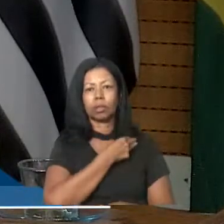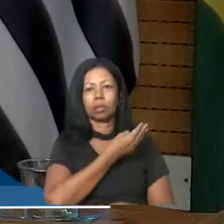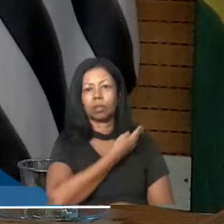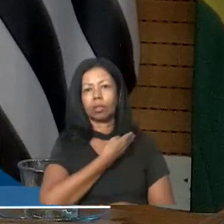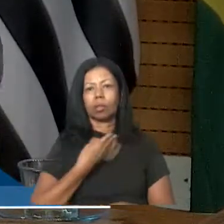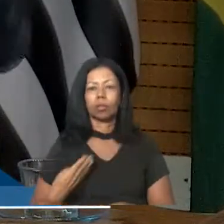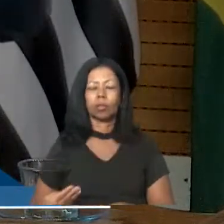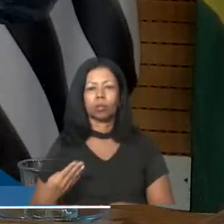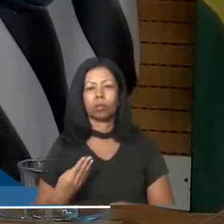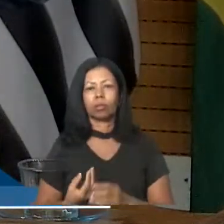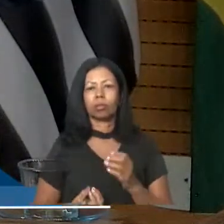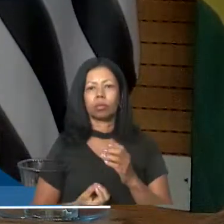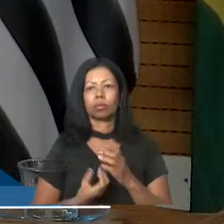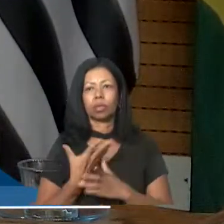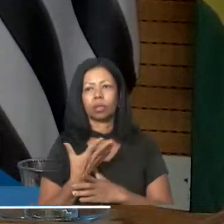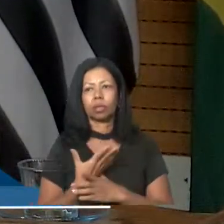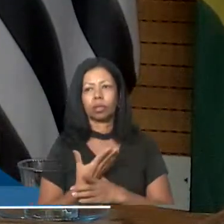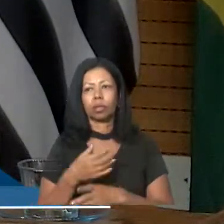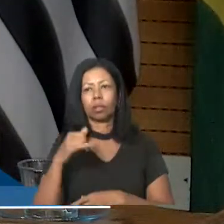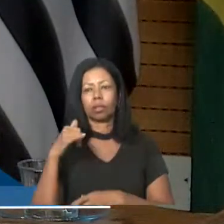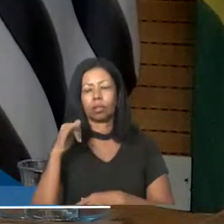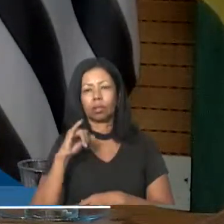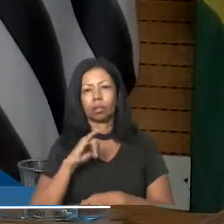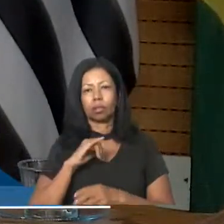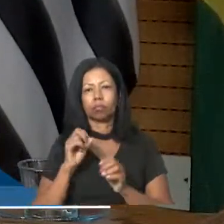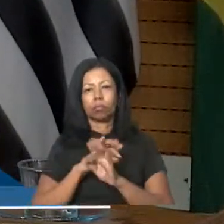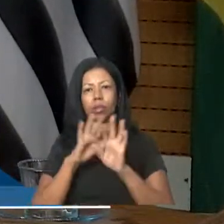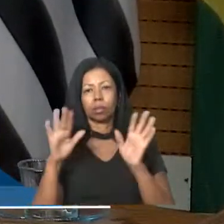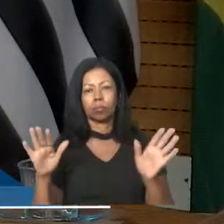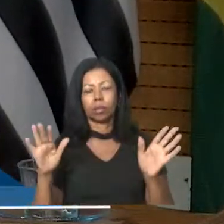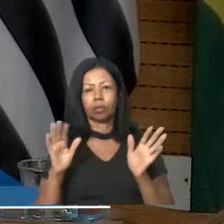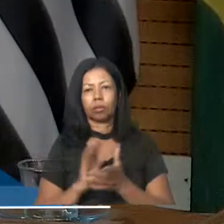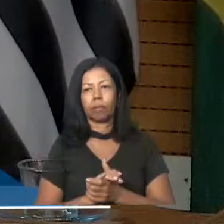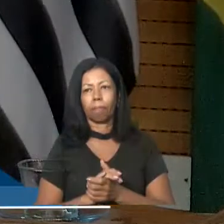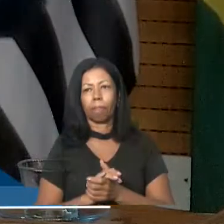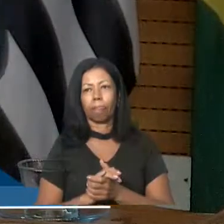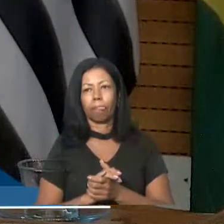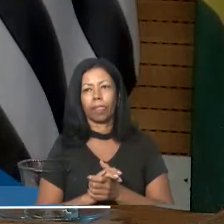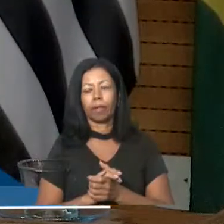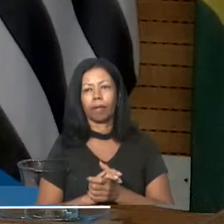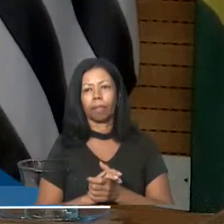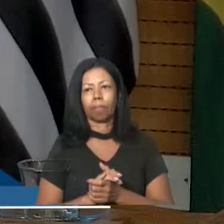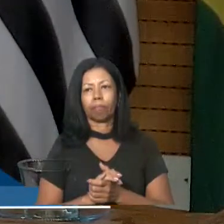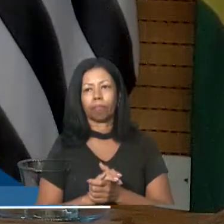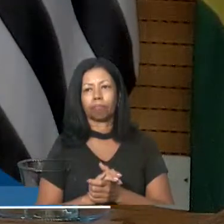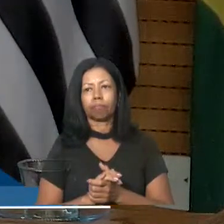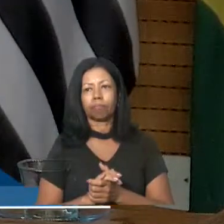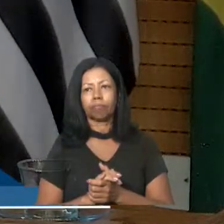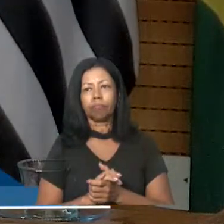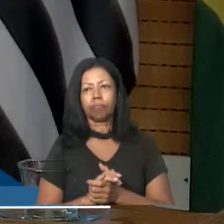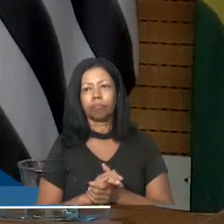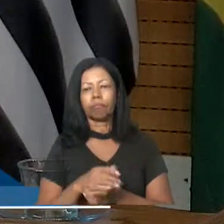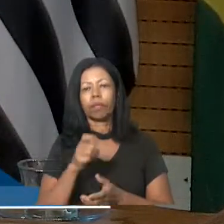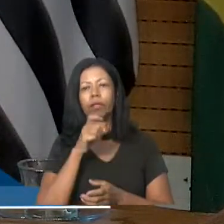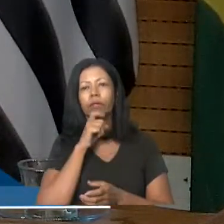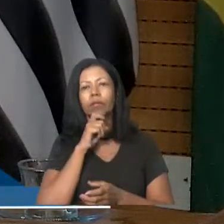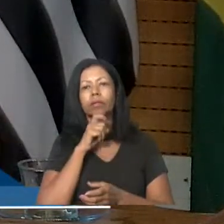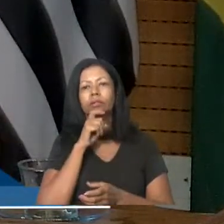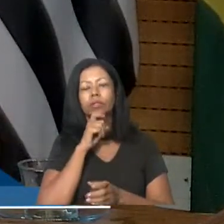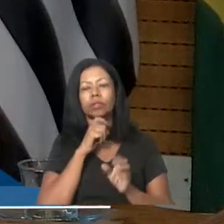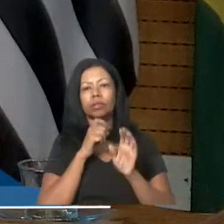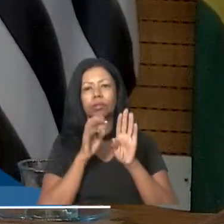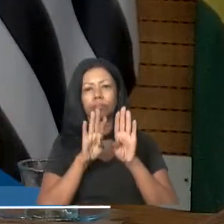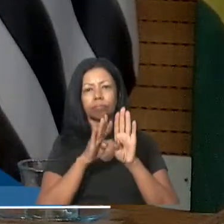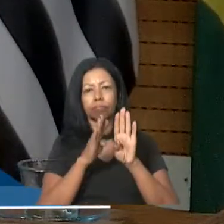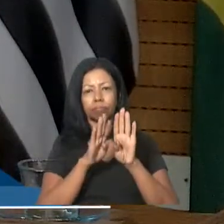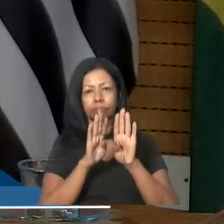formulada, e que está aqui, senhores, ó, bem claro, as geladeiras, a forma que se encontravam, aquilo que nós vimos, os alimentos, a